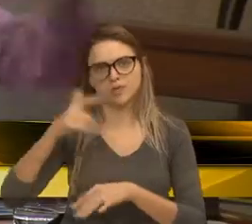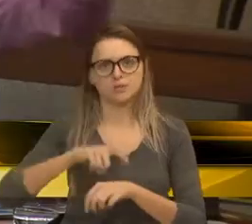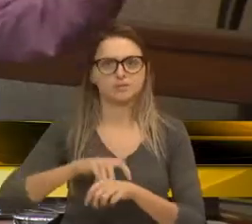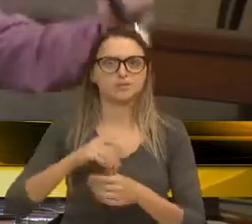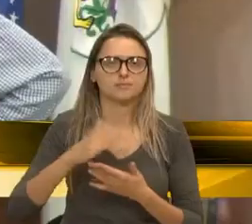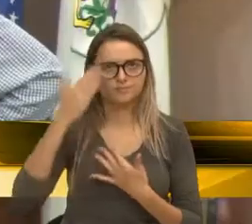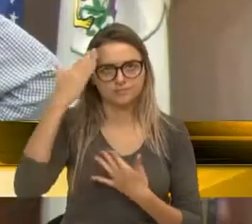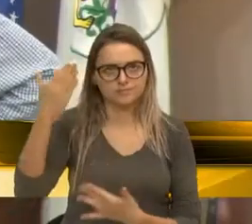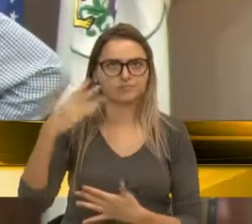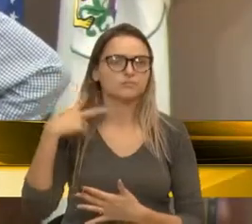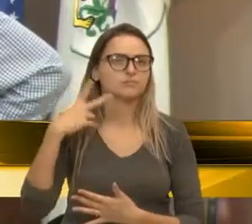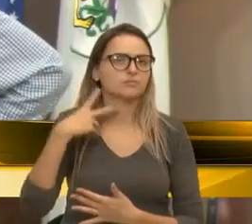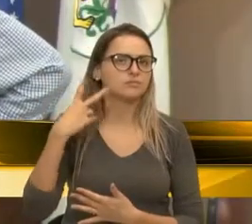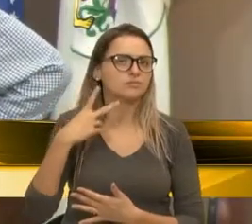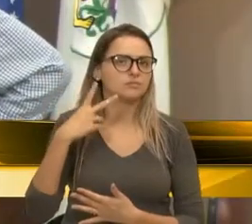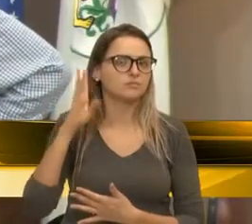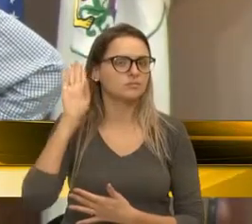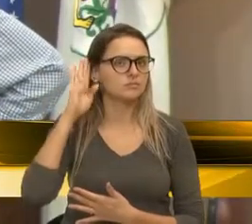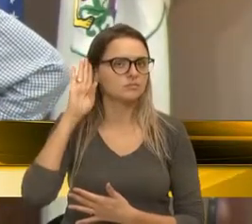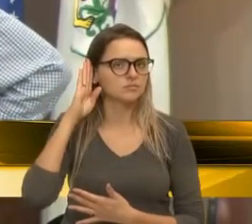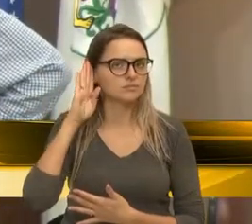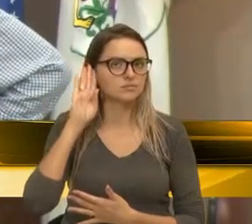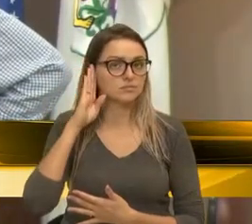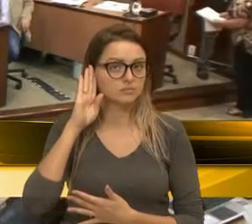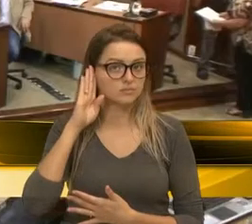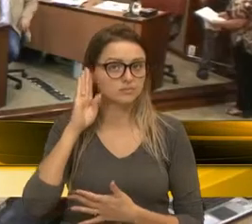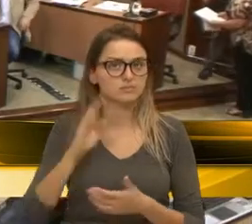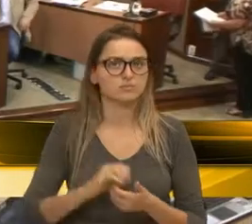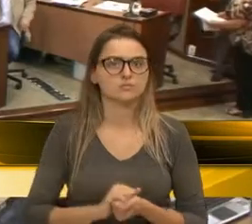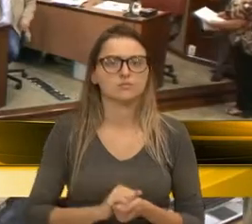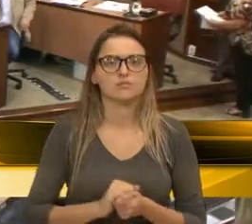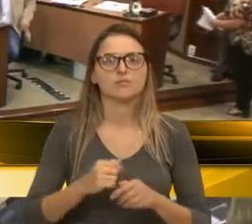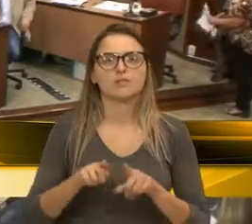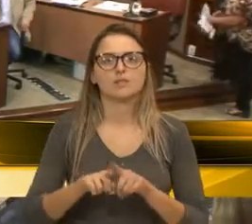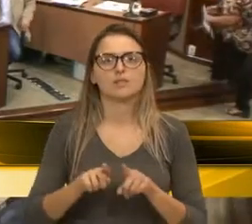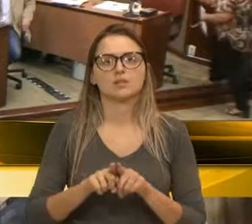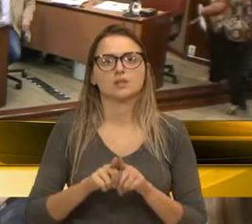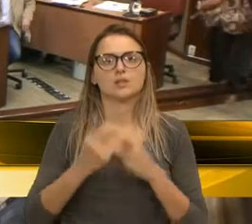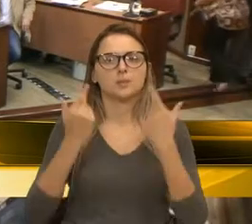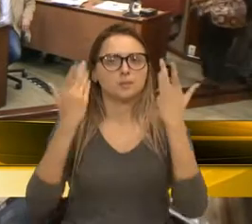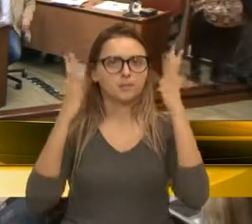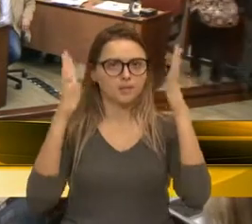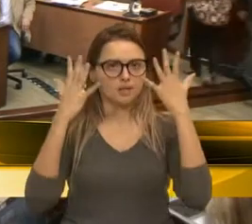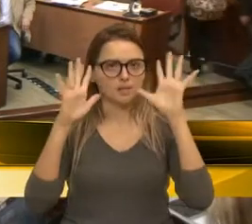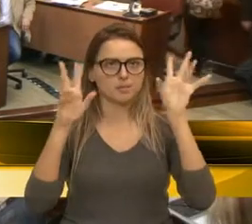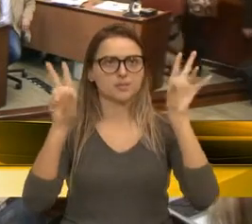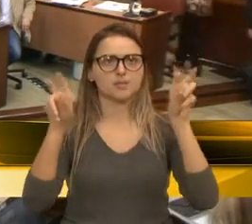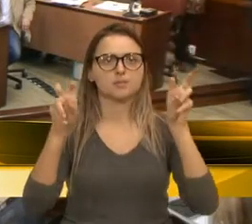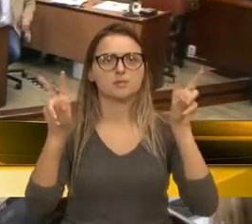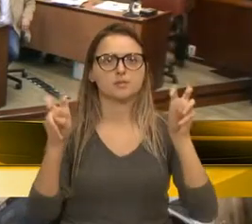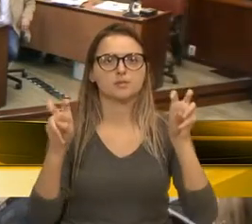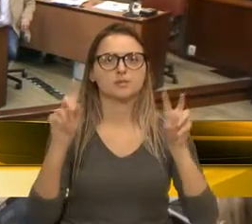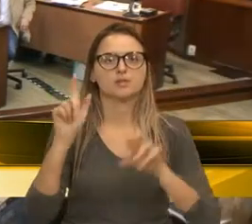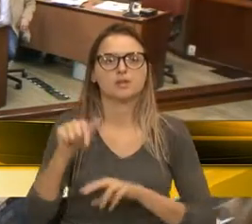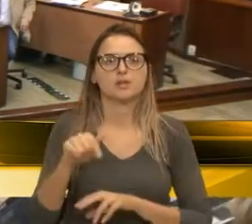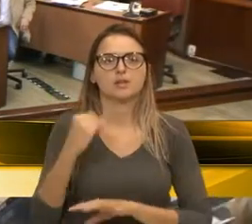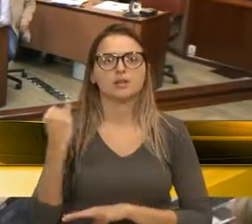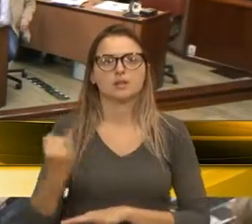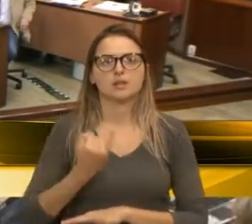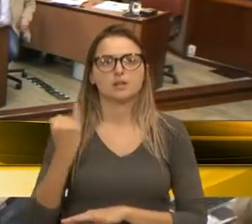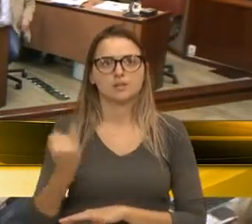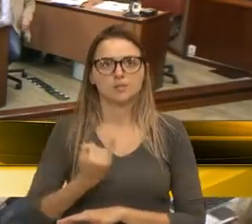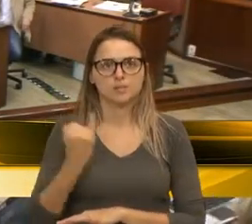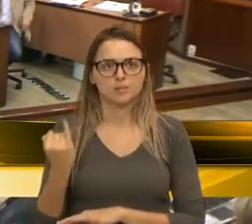Ok. Vereador Tomé. Acho que assim, quero parabenizar pelo tema, eu acho que de suma importância, né? Que